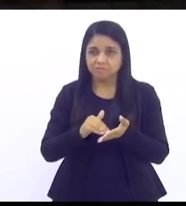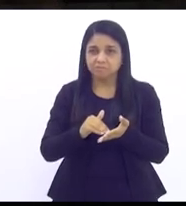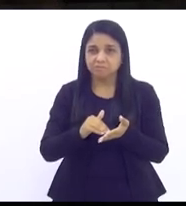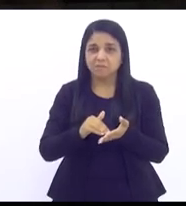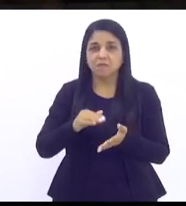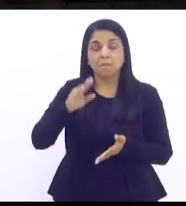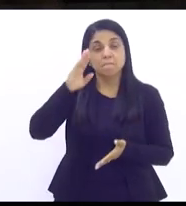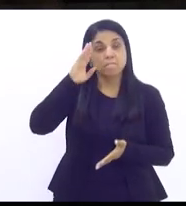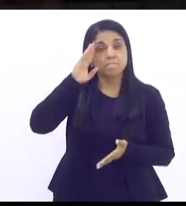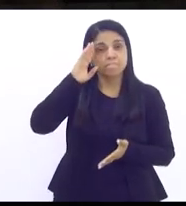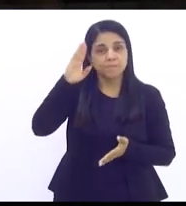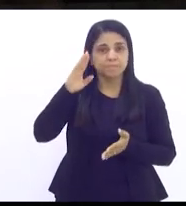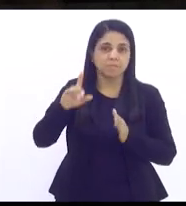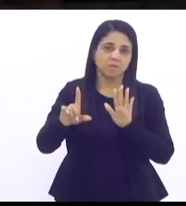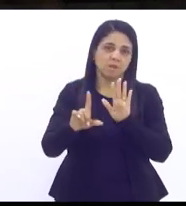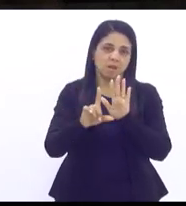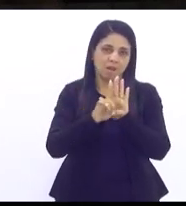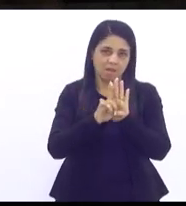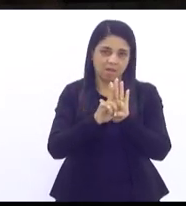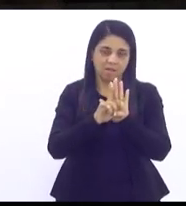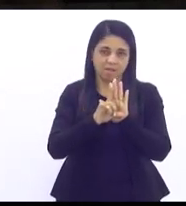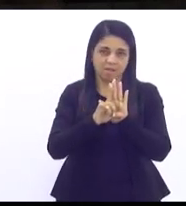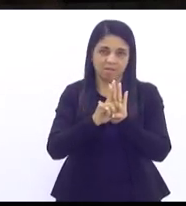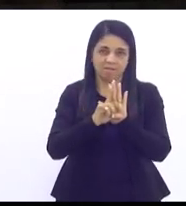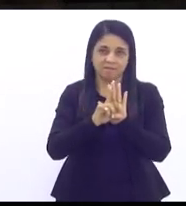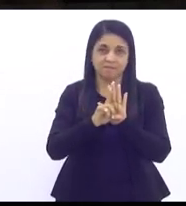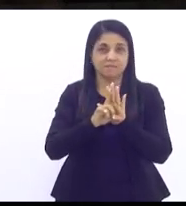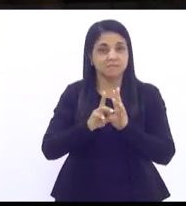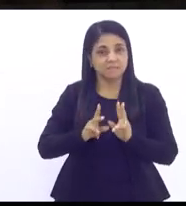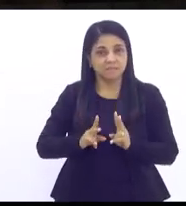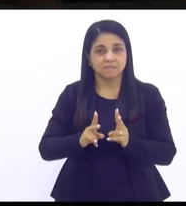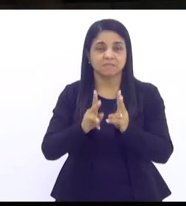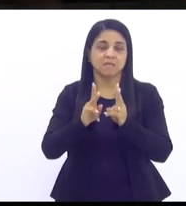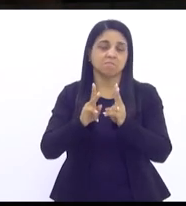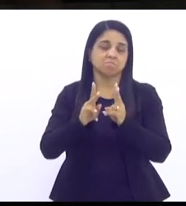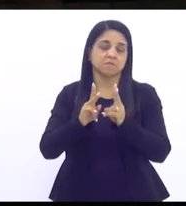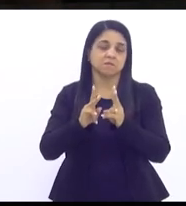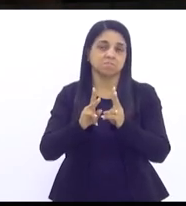principalmente por lei, será sempre, seja ele qual